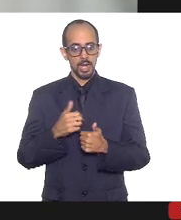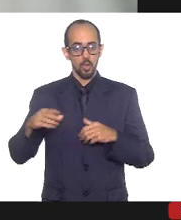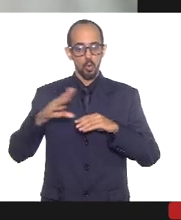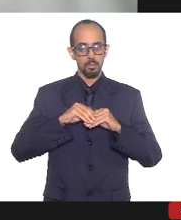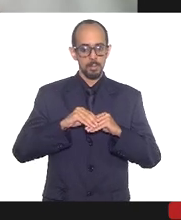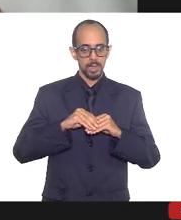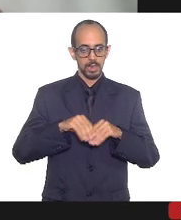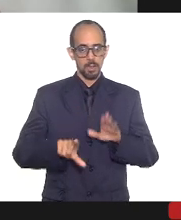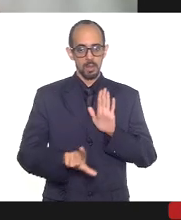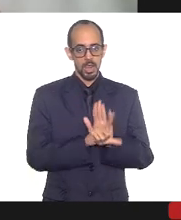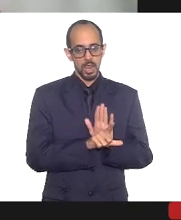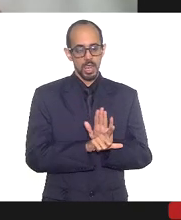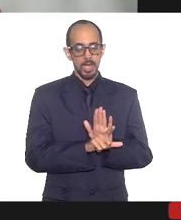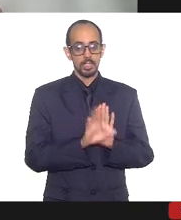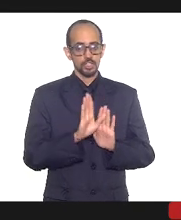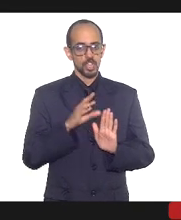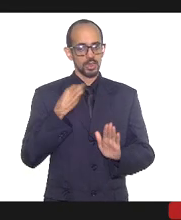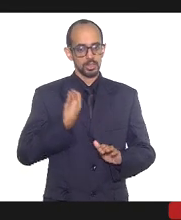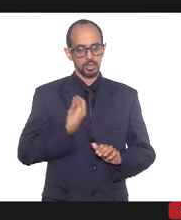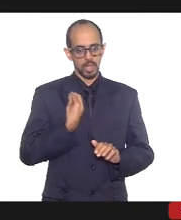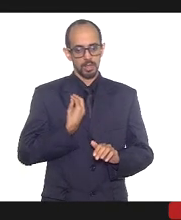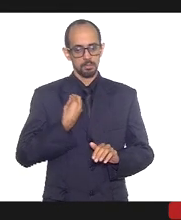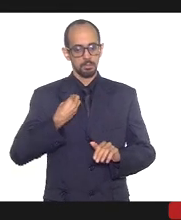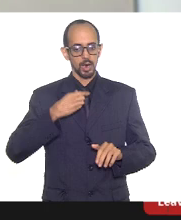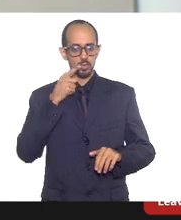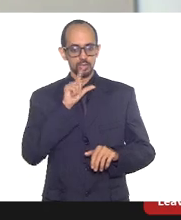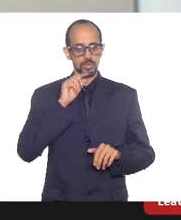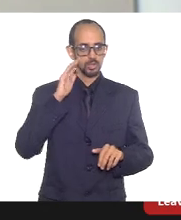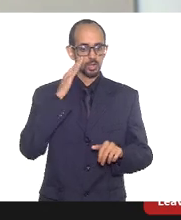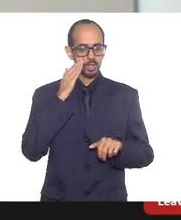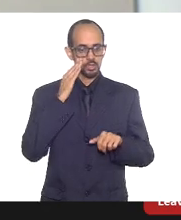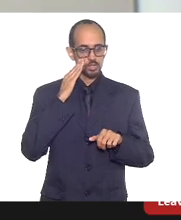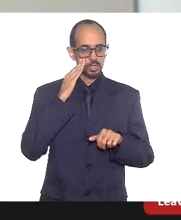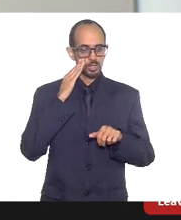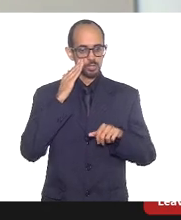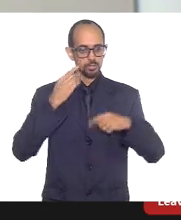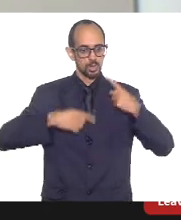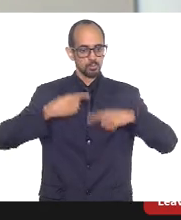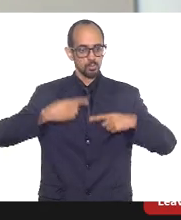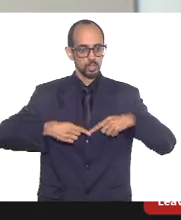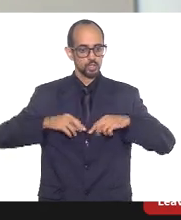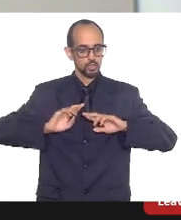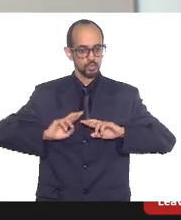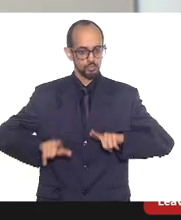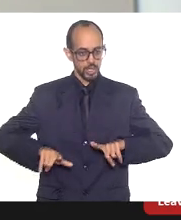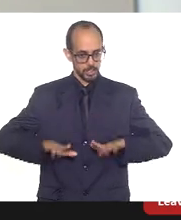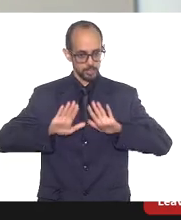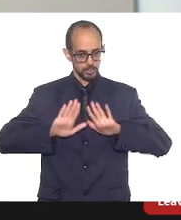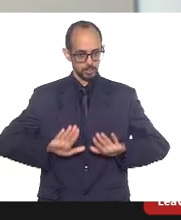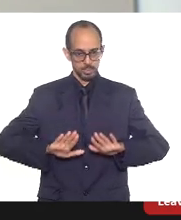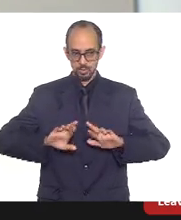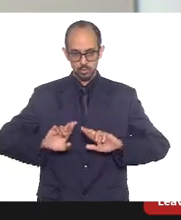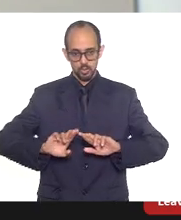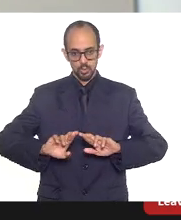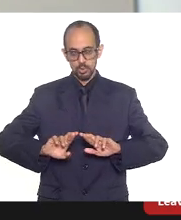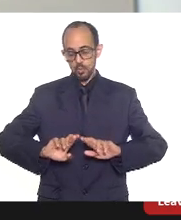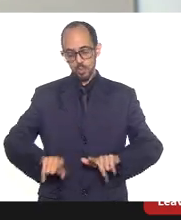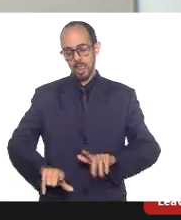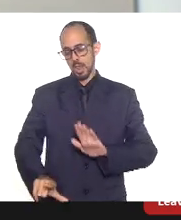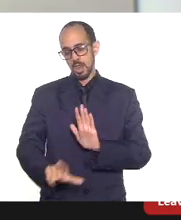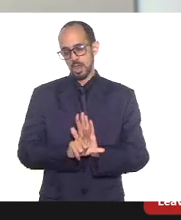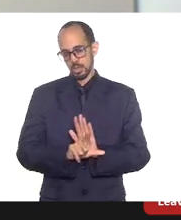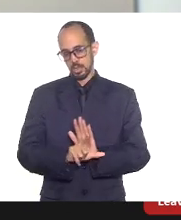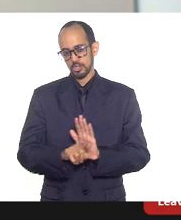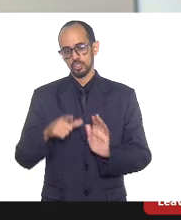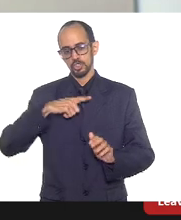tentando desenhar um novo entendimento político. O que muda é o entendimento político sobre o tema, não é a legislação. Em relação aos concursos